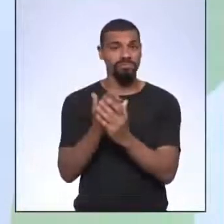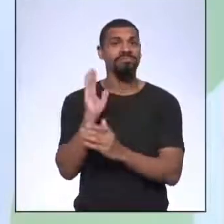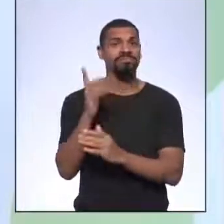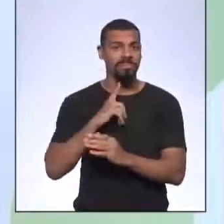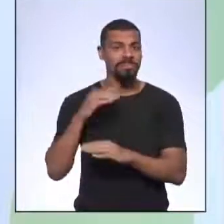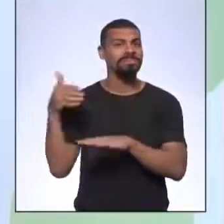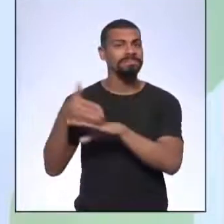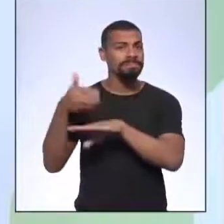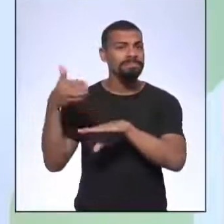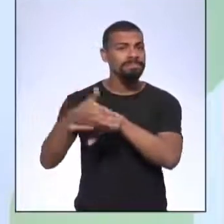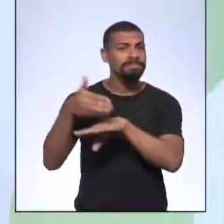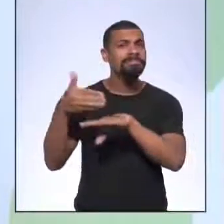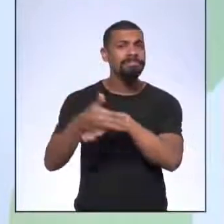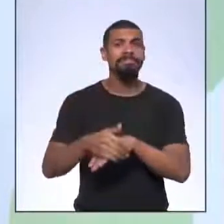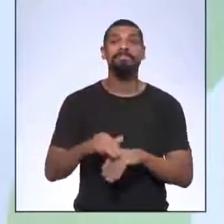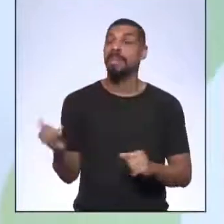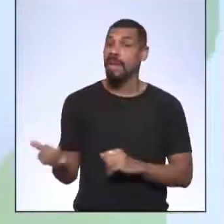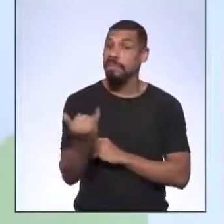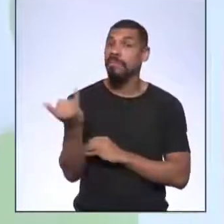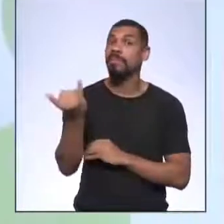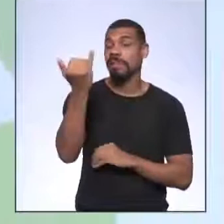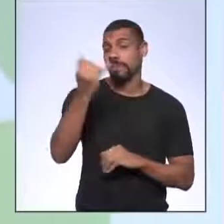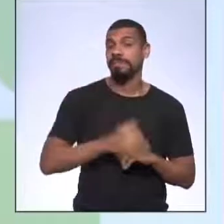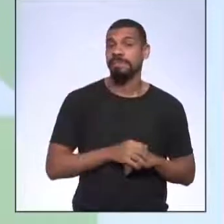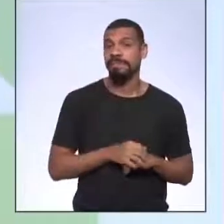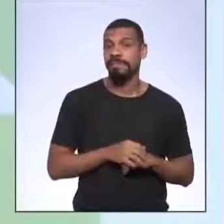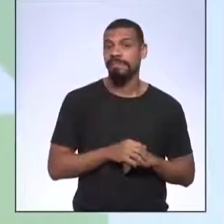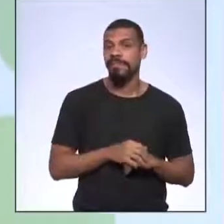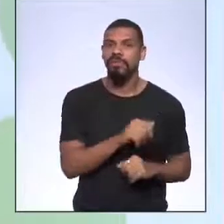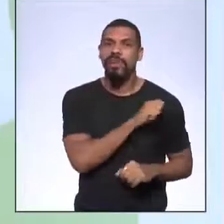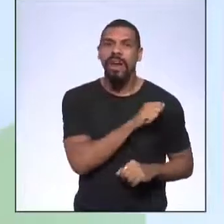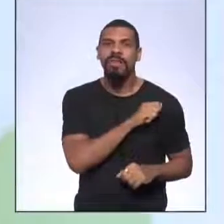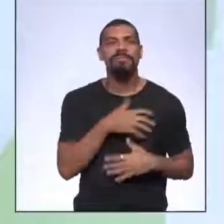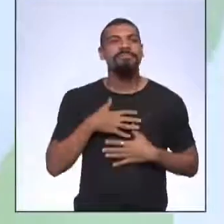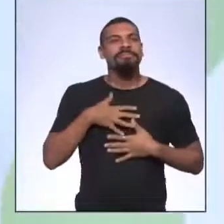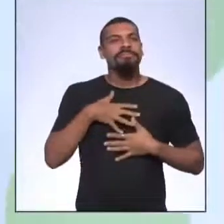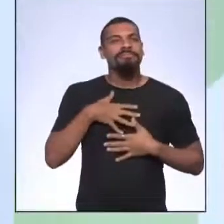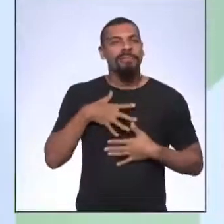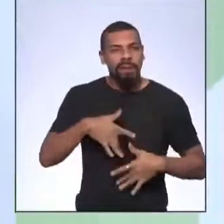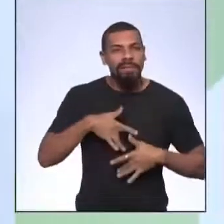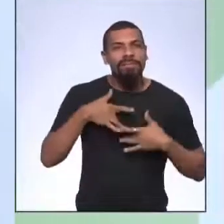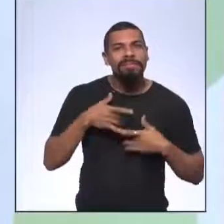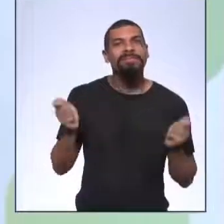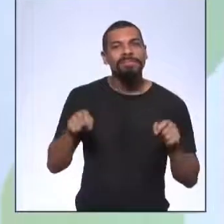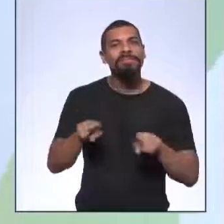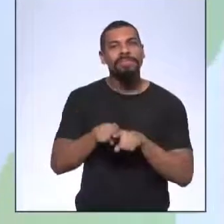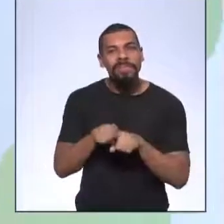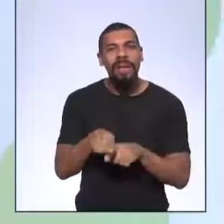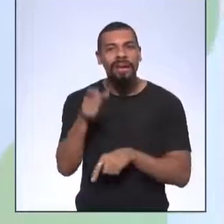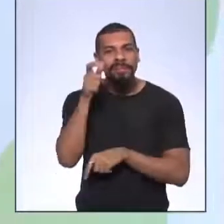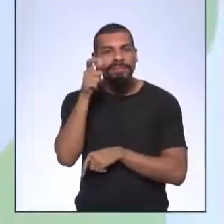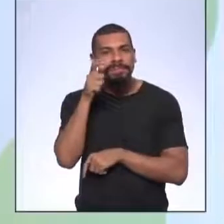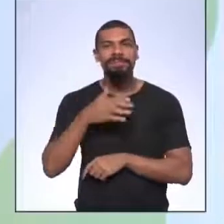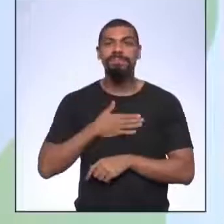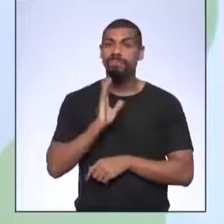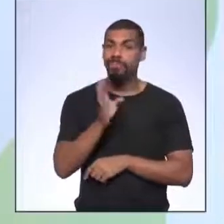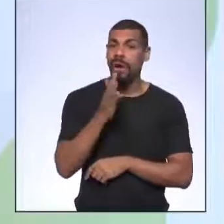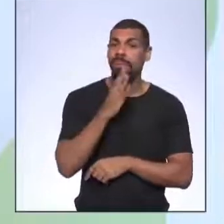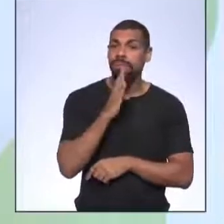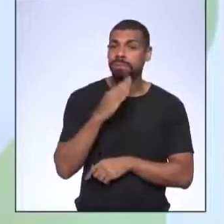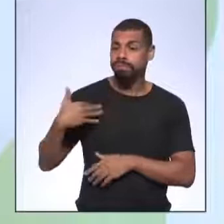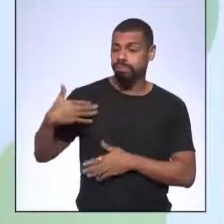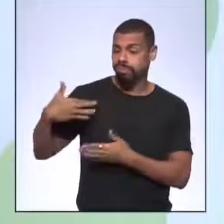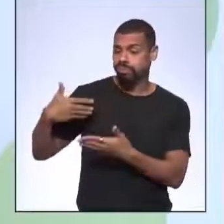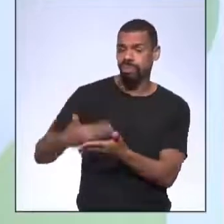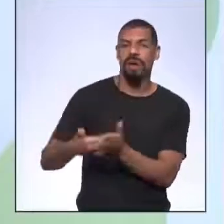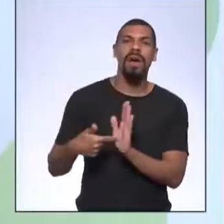talento sai e esses shows de talentos são importantes para isso para que os alunos possam então mostrar tudo aquilo que ele está conhecem né